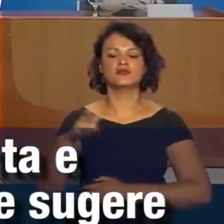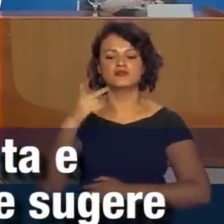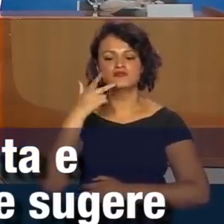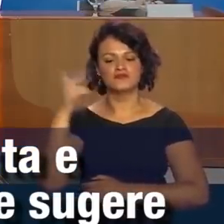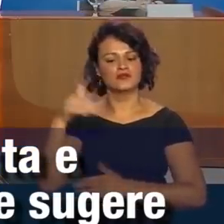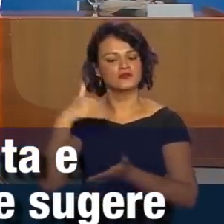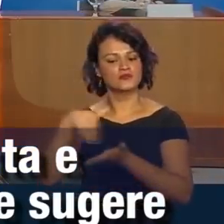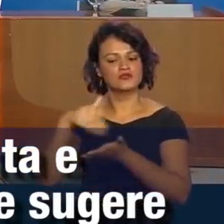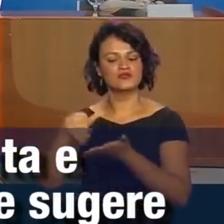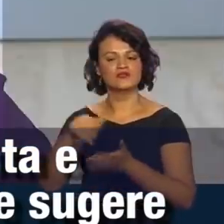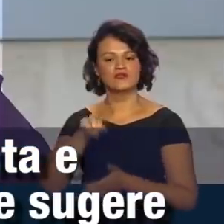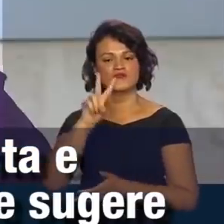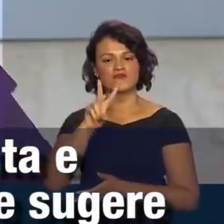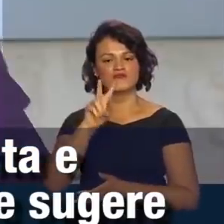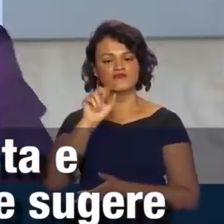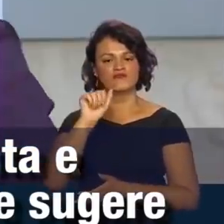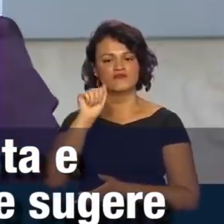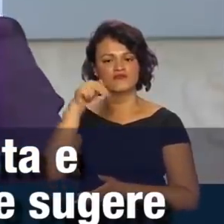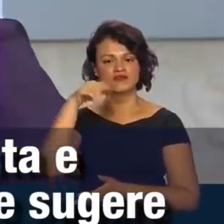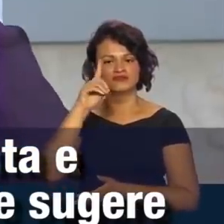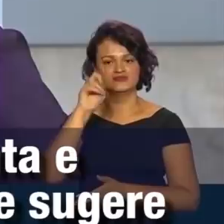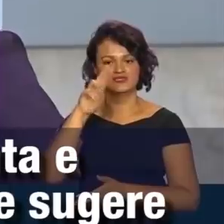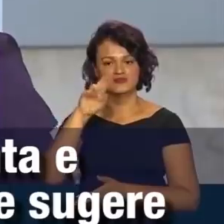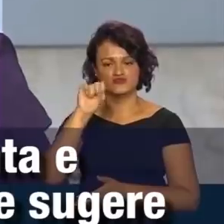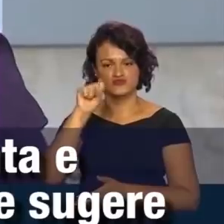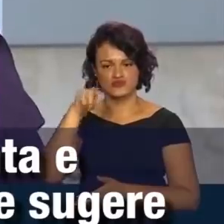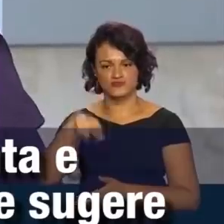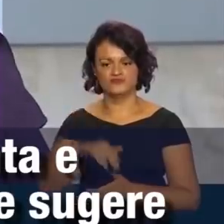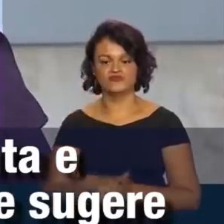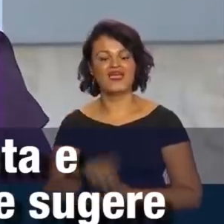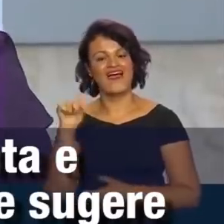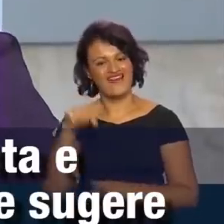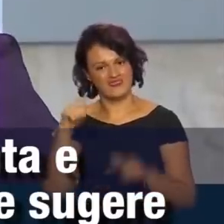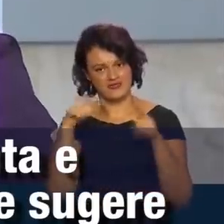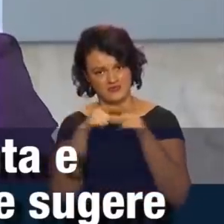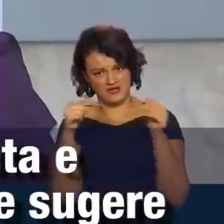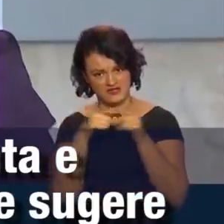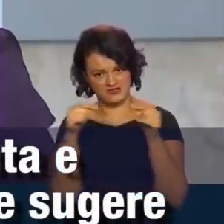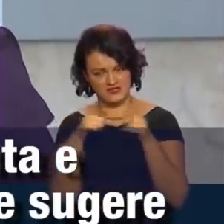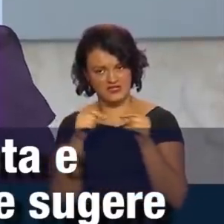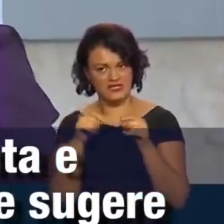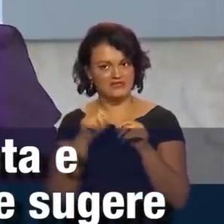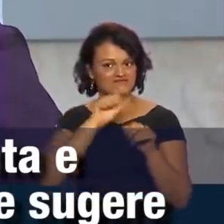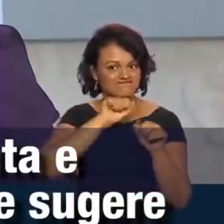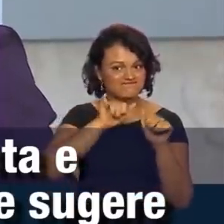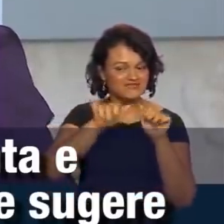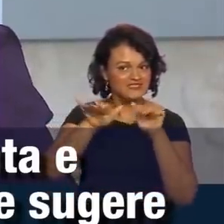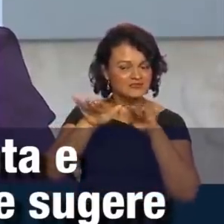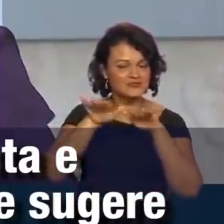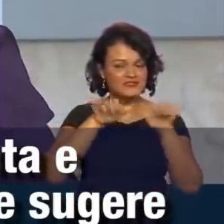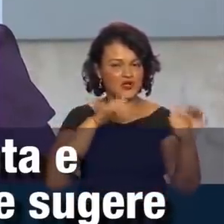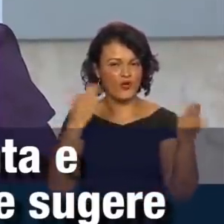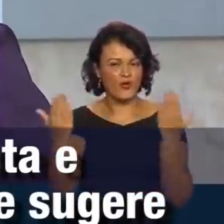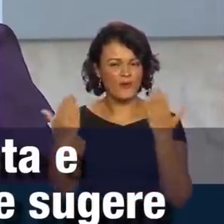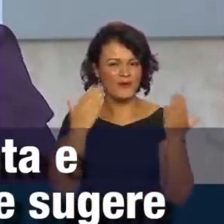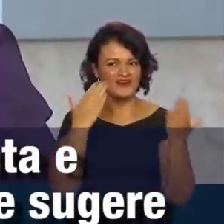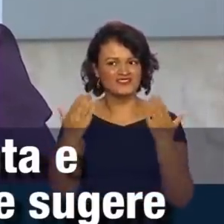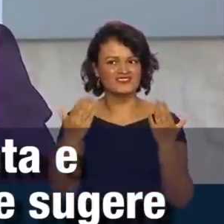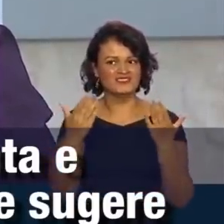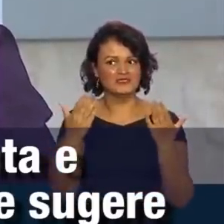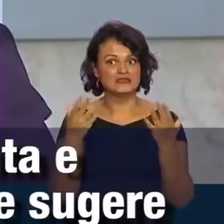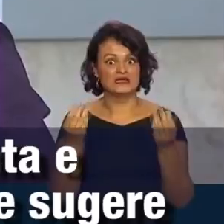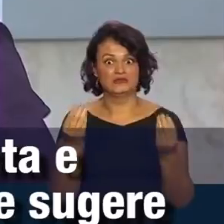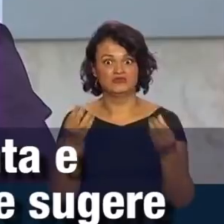Ao secretário Wanderson, aqui no DF a gente está com uma transmissão, se considerar o número de habitantes grande demais, já dá para